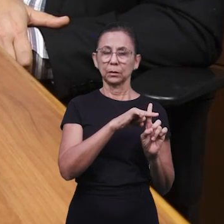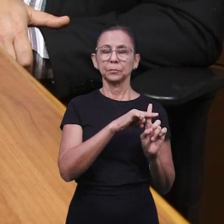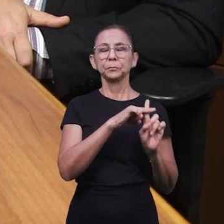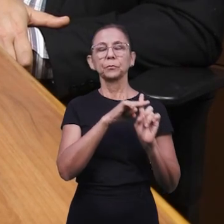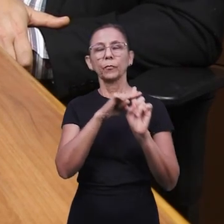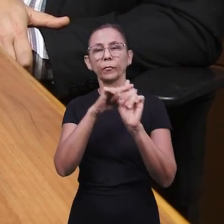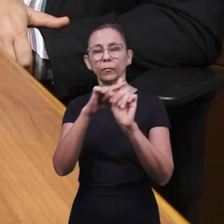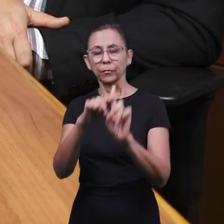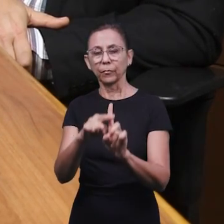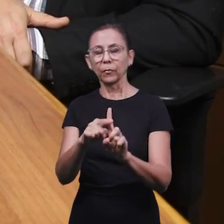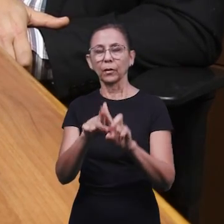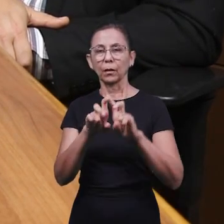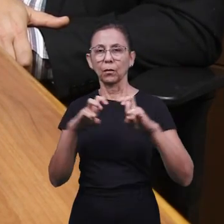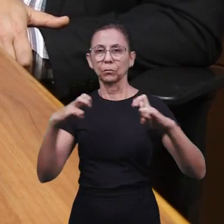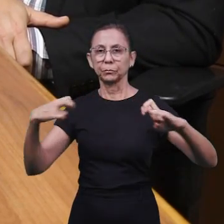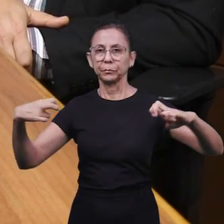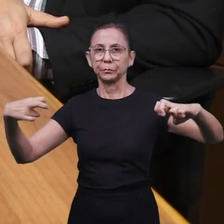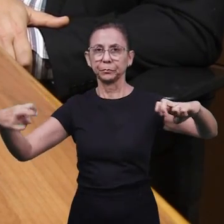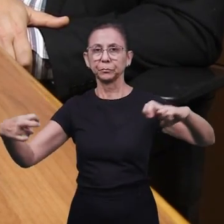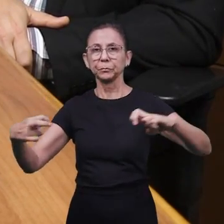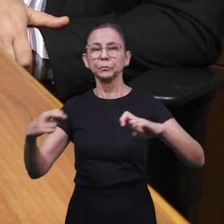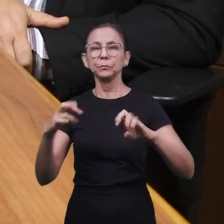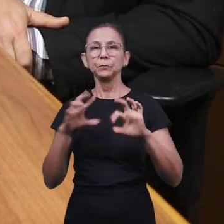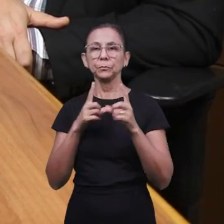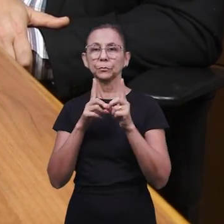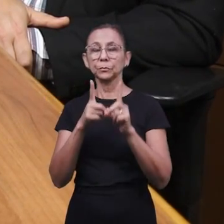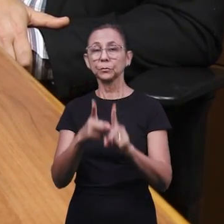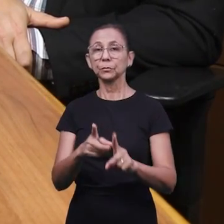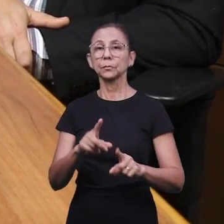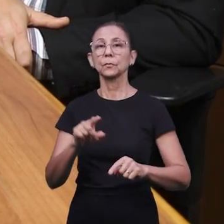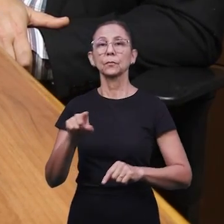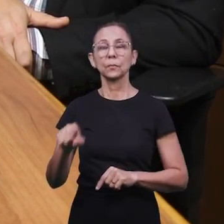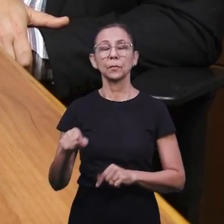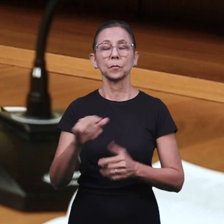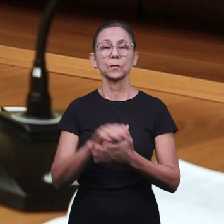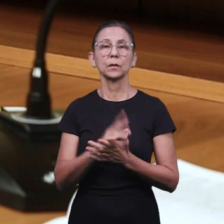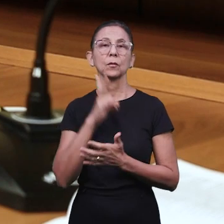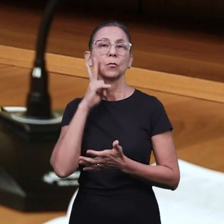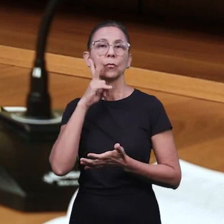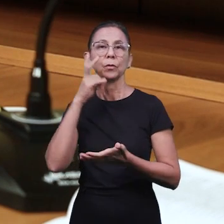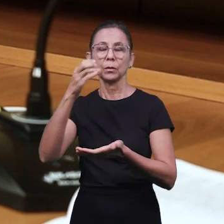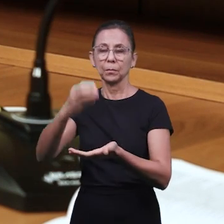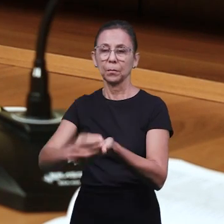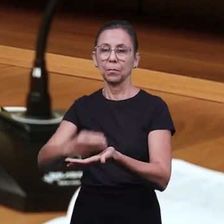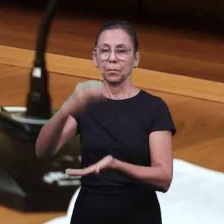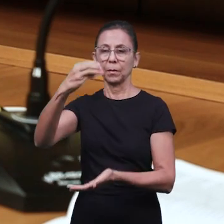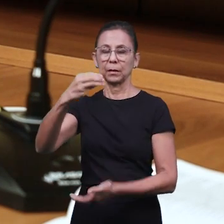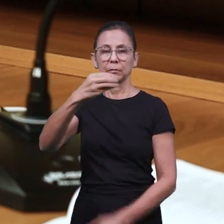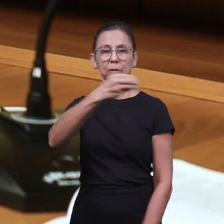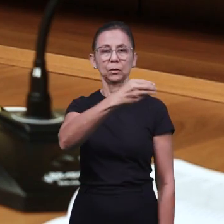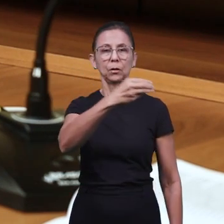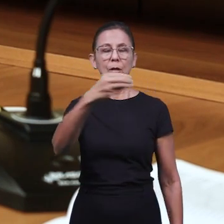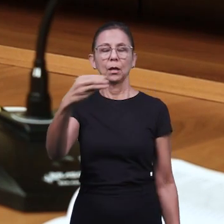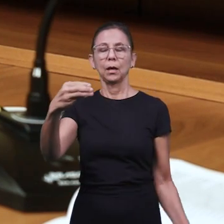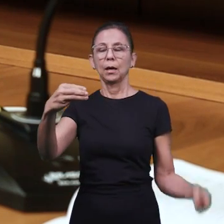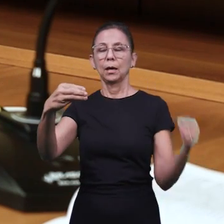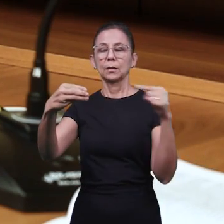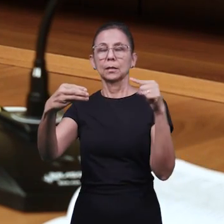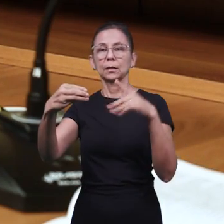cruz, né? Ele levantou o cálice, esse é o novo testamento do meu sangue. que é vertido em favor de